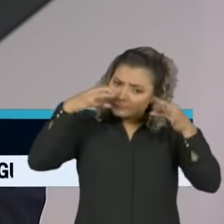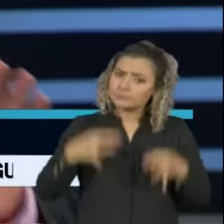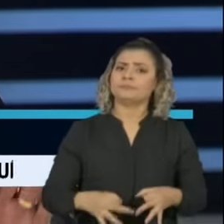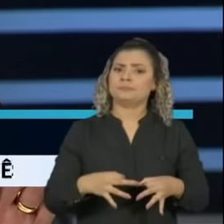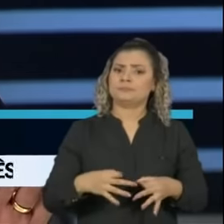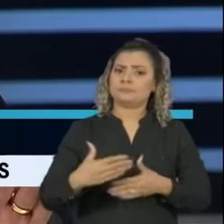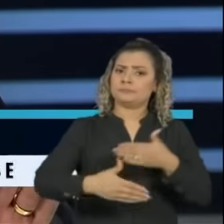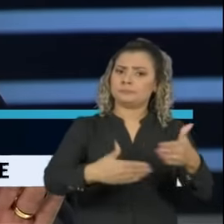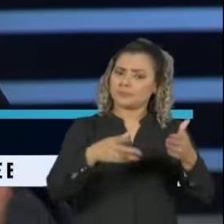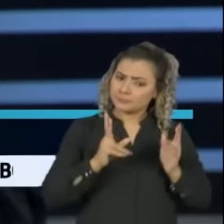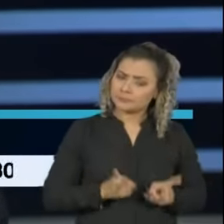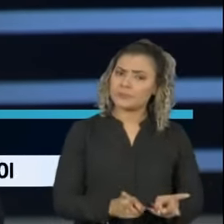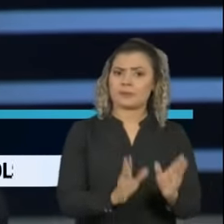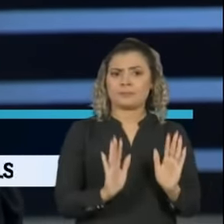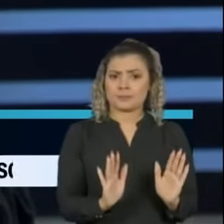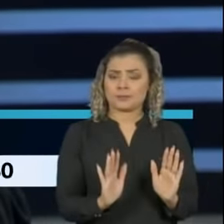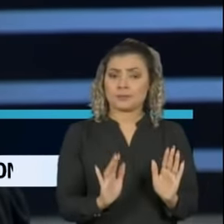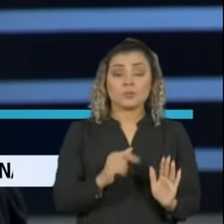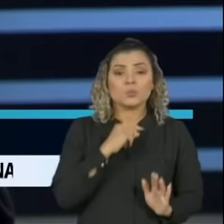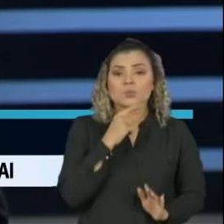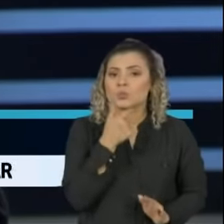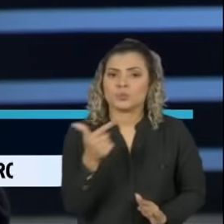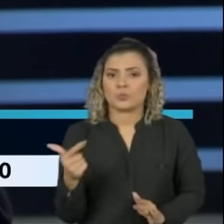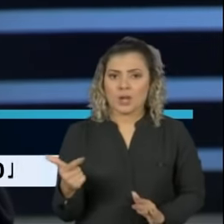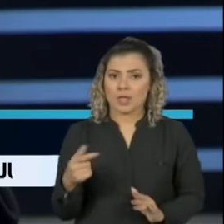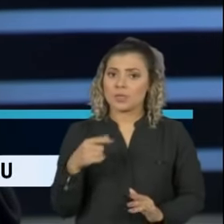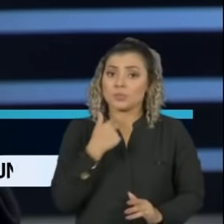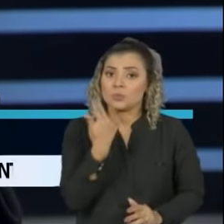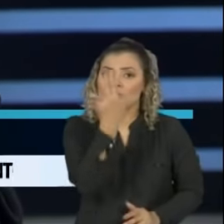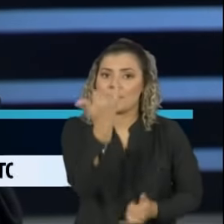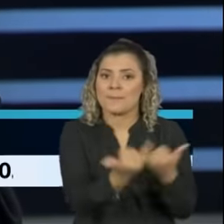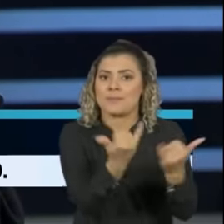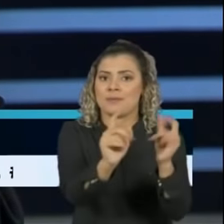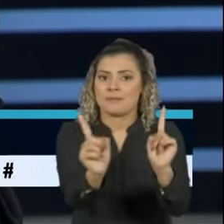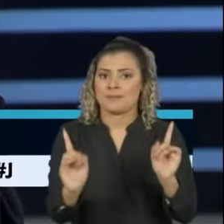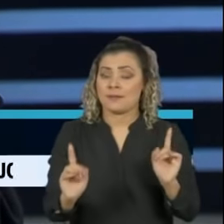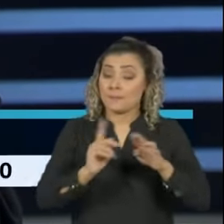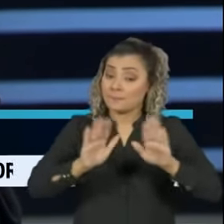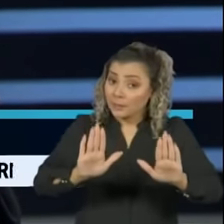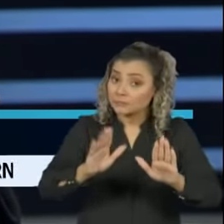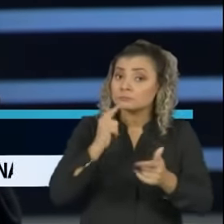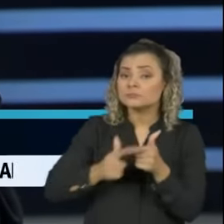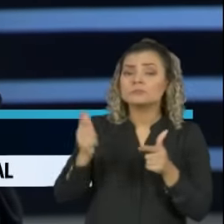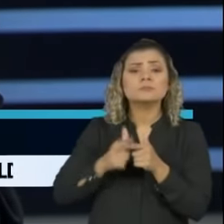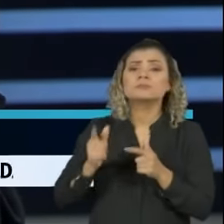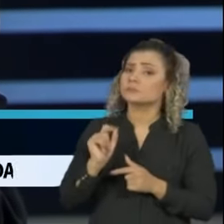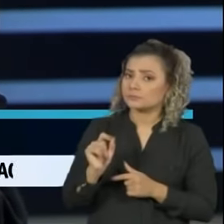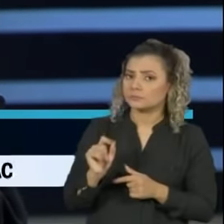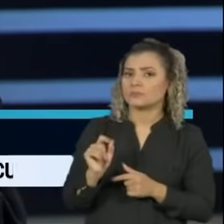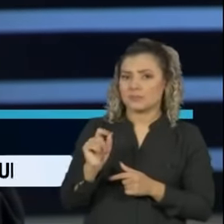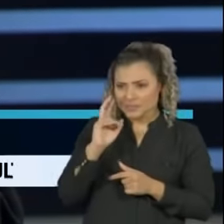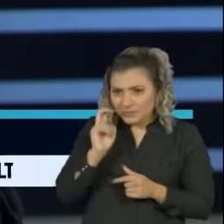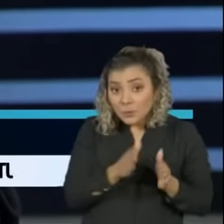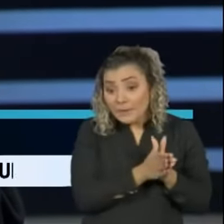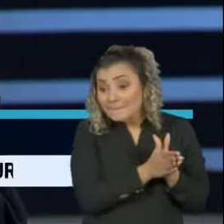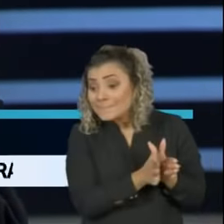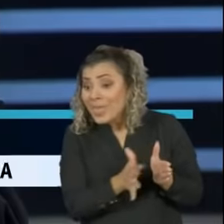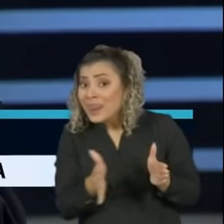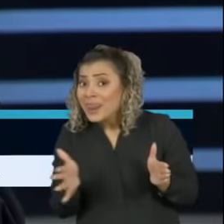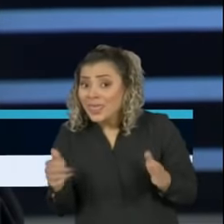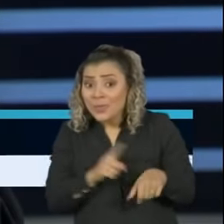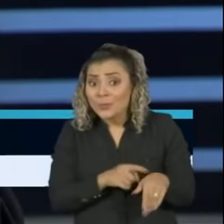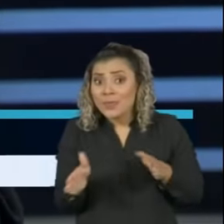há nenhuma dúvida, assim. Não pode brincar com isso. Agora, o problema da extensão, como